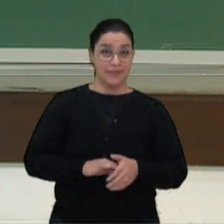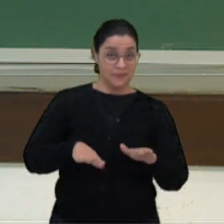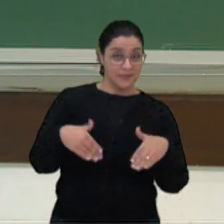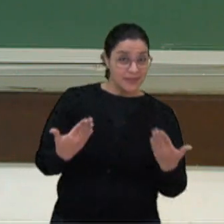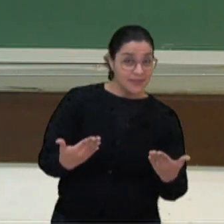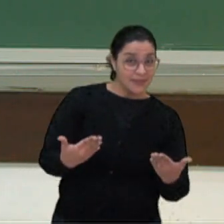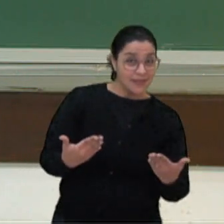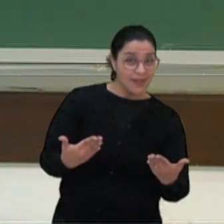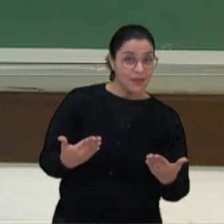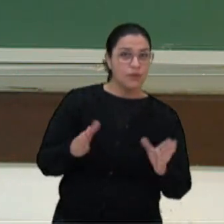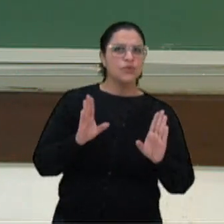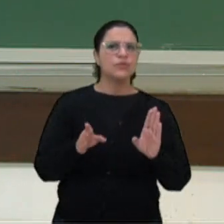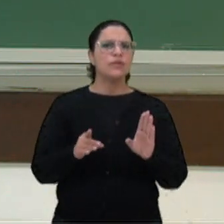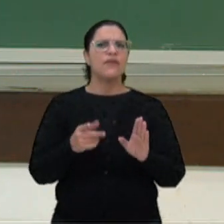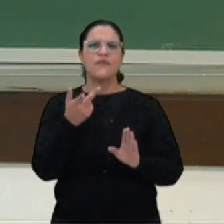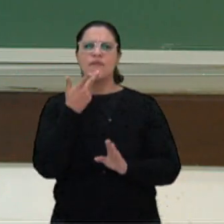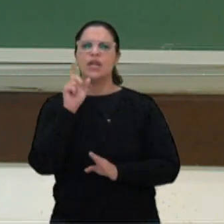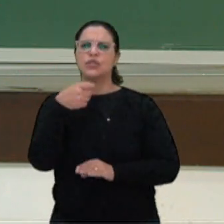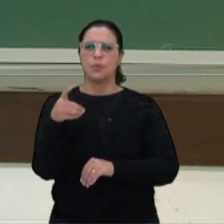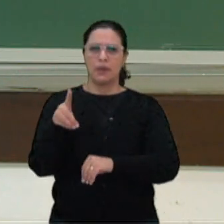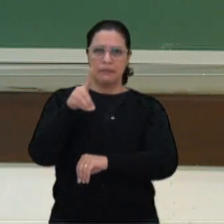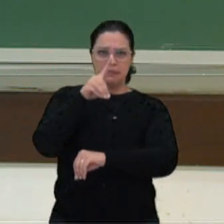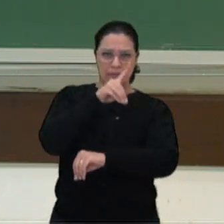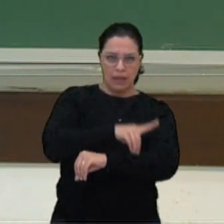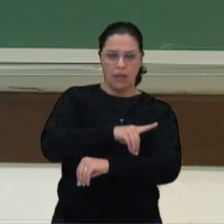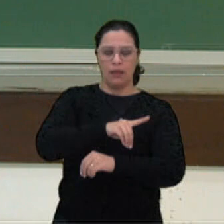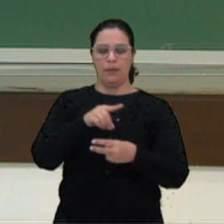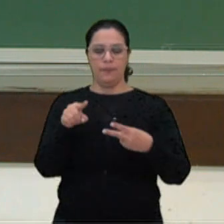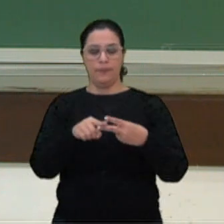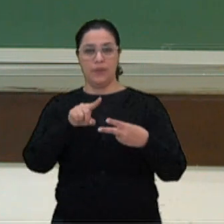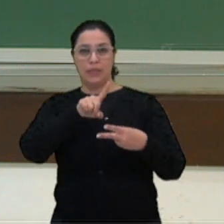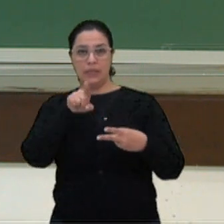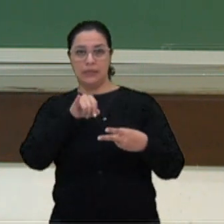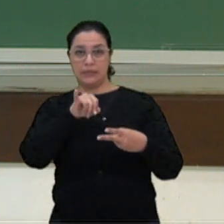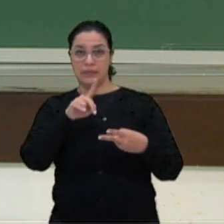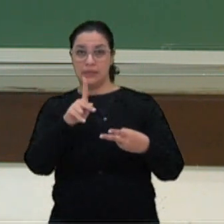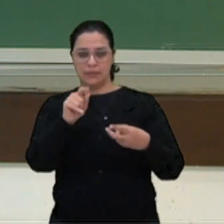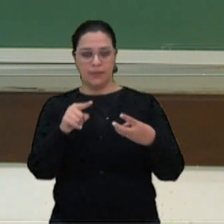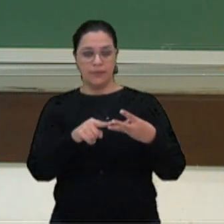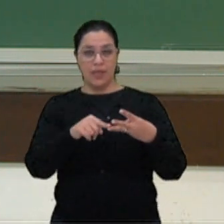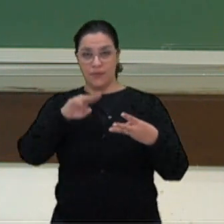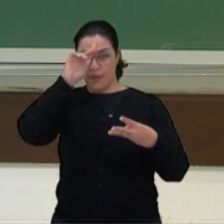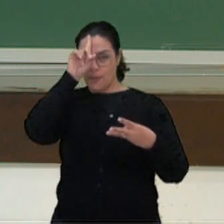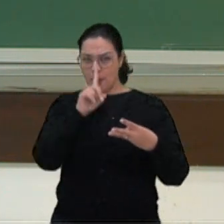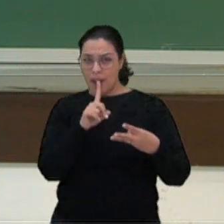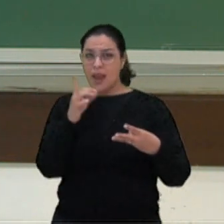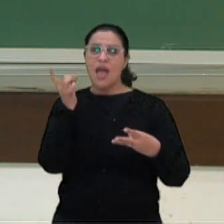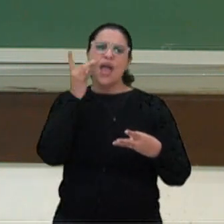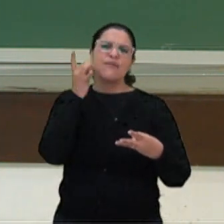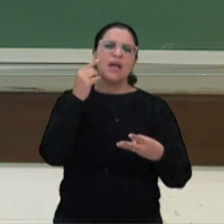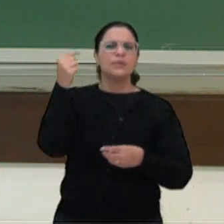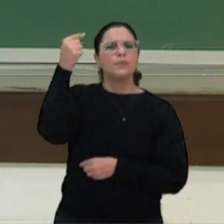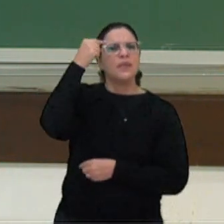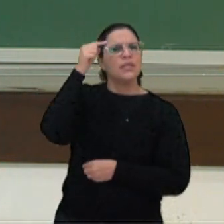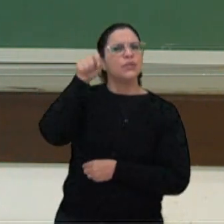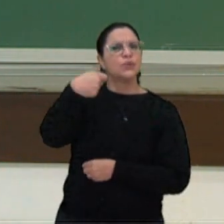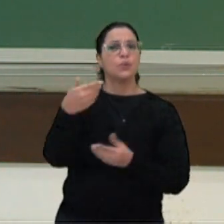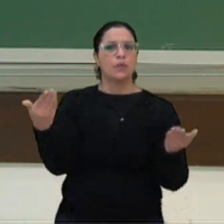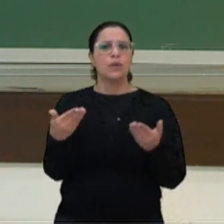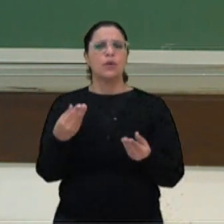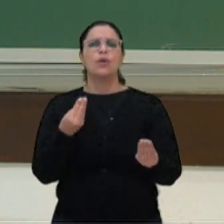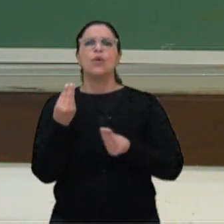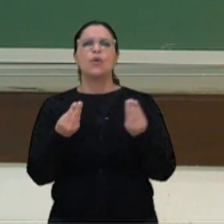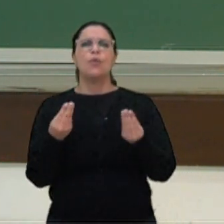Então, gente, quando cai questão falando de dengue, zika, febre amarela, não pode errar, porque são questões fáceis, que é só vocês pensarem sobre elas. Então, aqui,